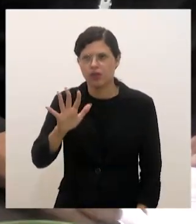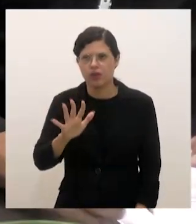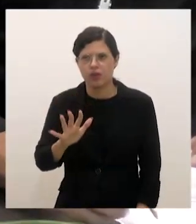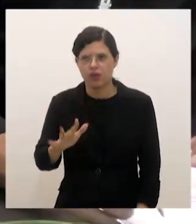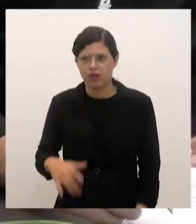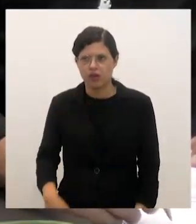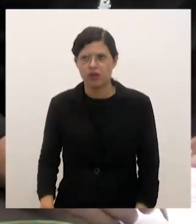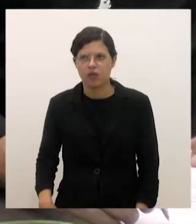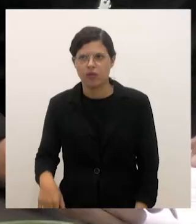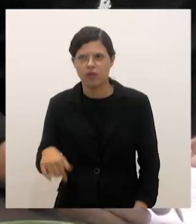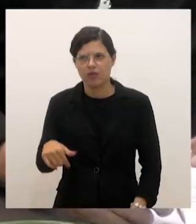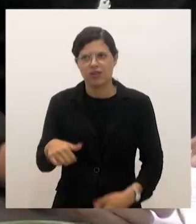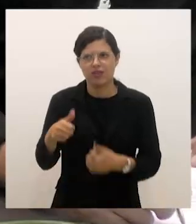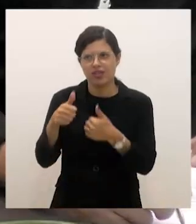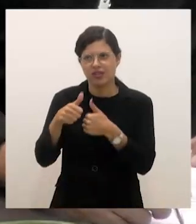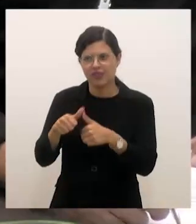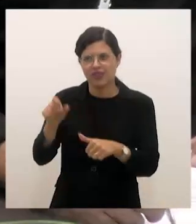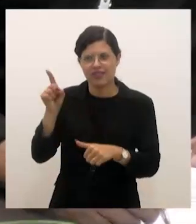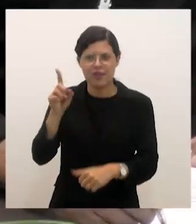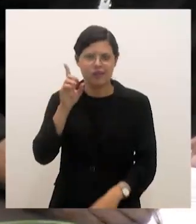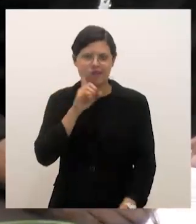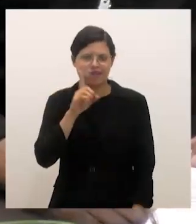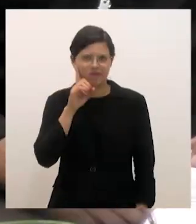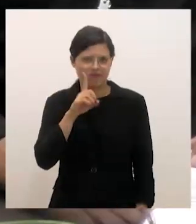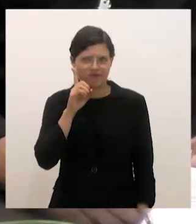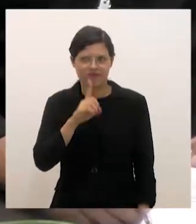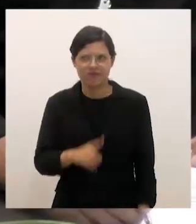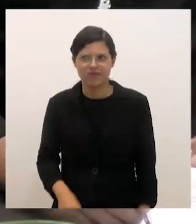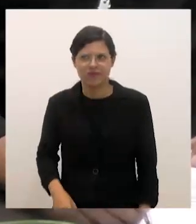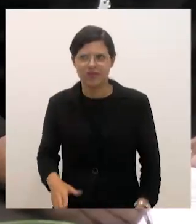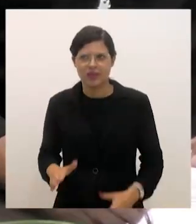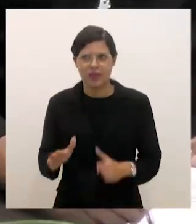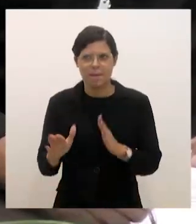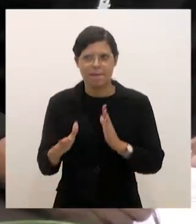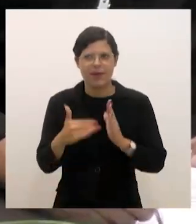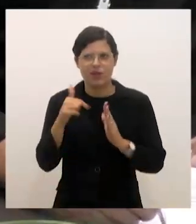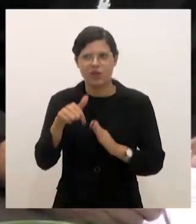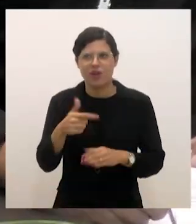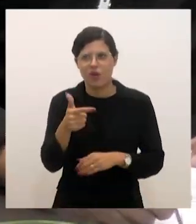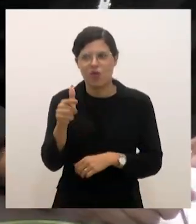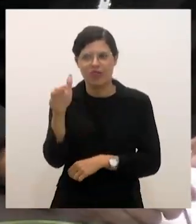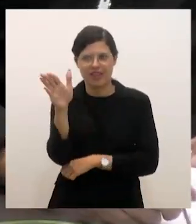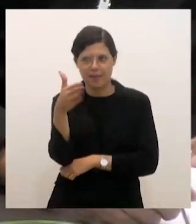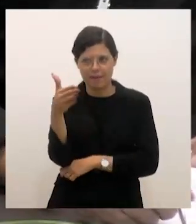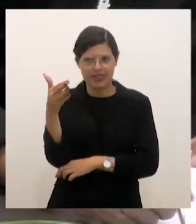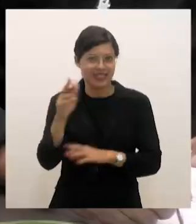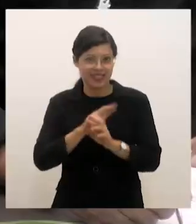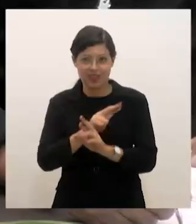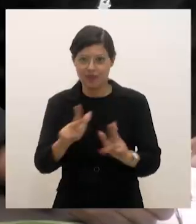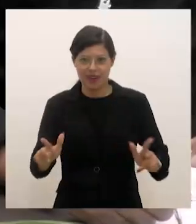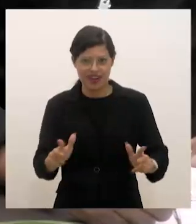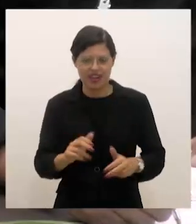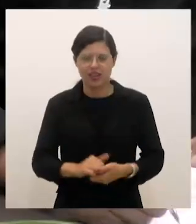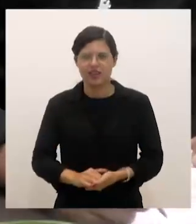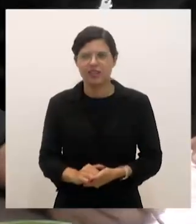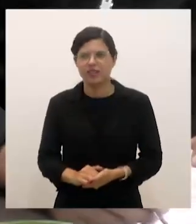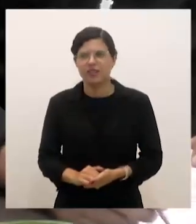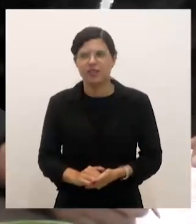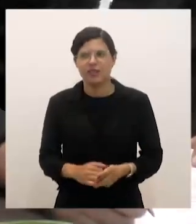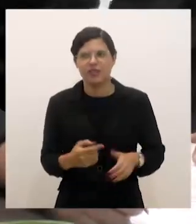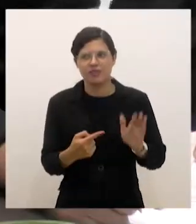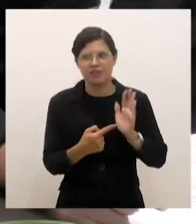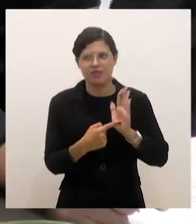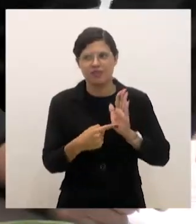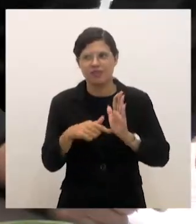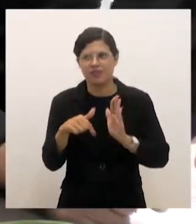domiciliado nos Estados Unidos, que mandou para cá uma outra bandeira diferente dessa para ser exibida